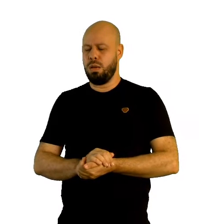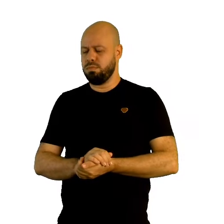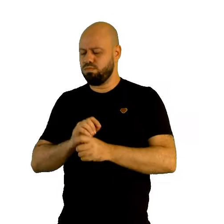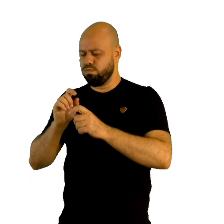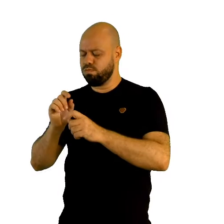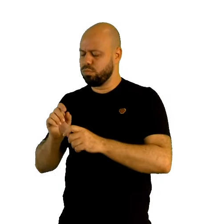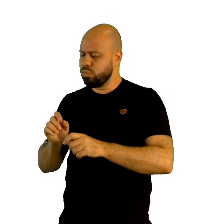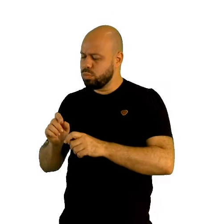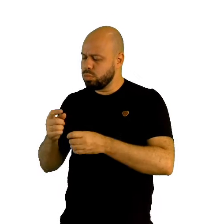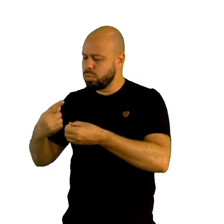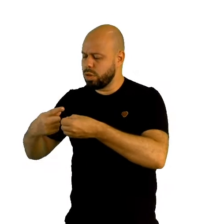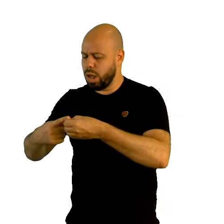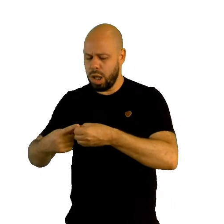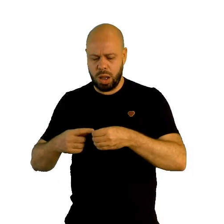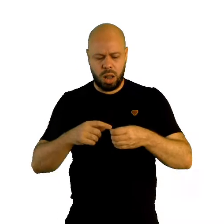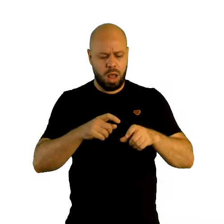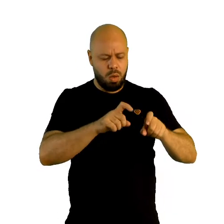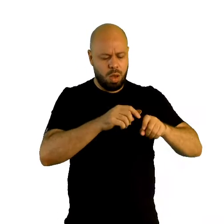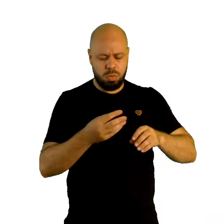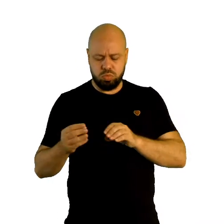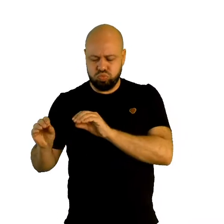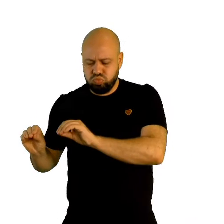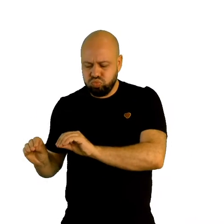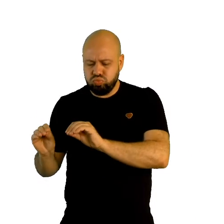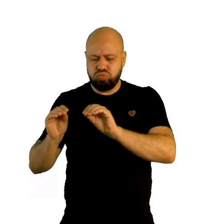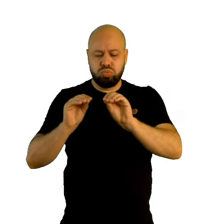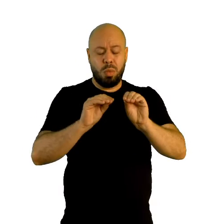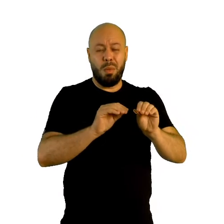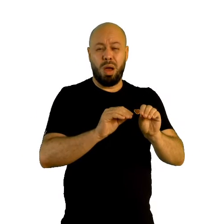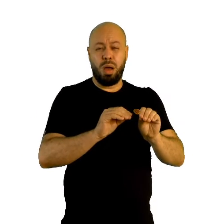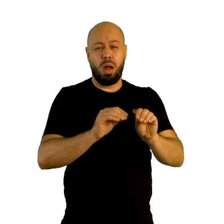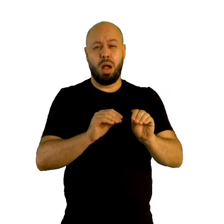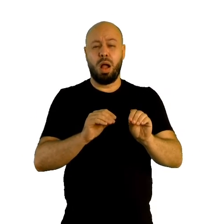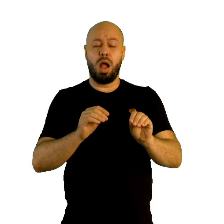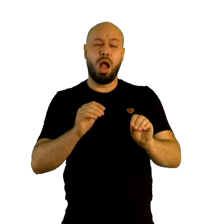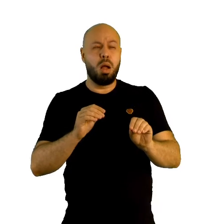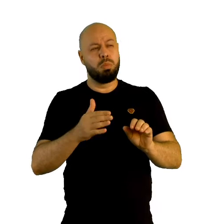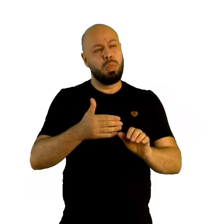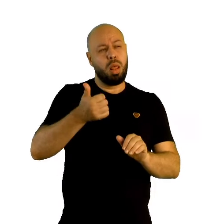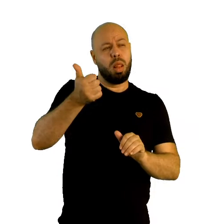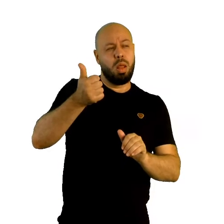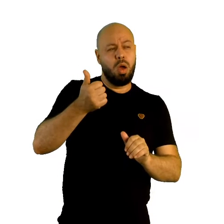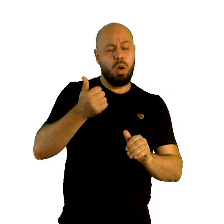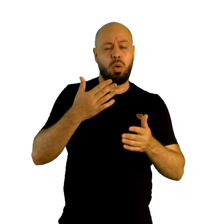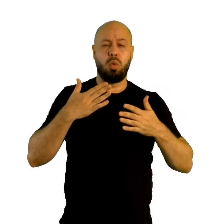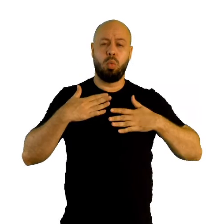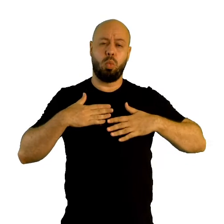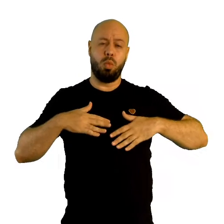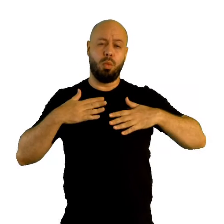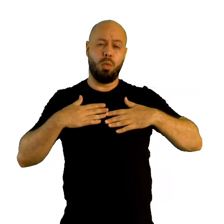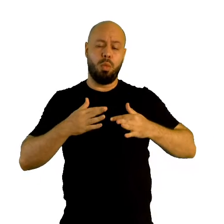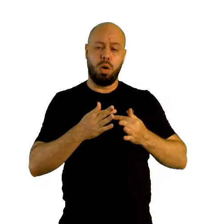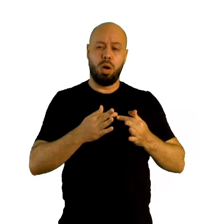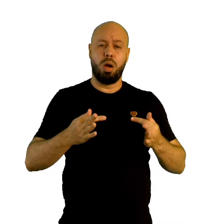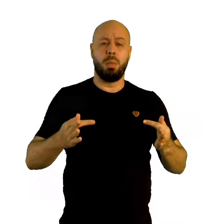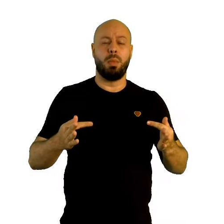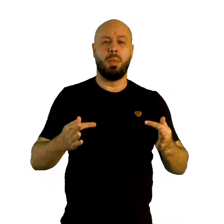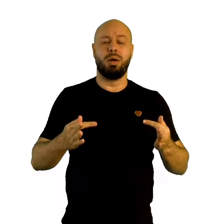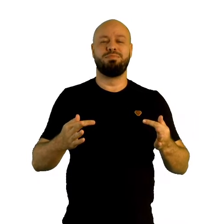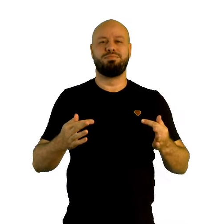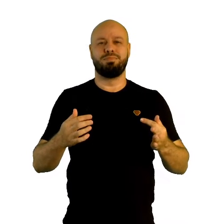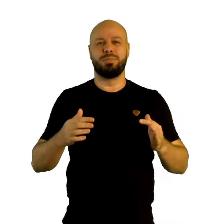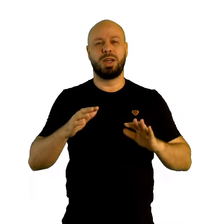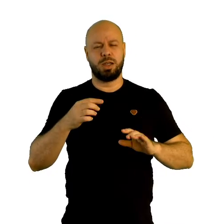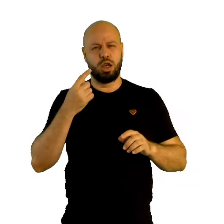foi a opção mais comum. Porém, algumas famílias, cansadas do caos urbano, estão fazendo o